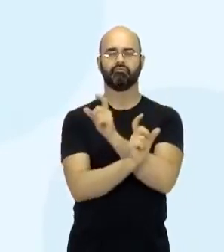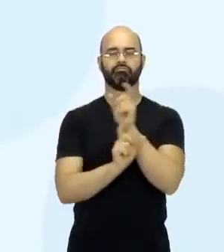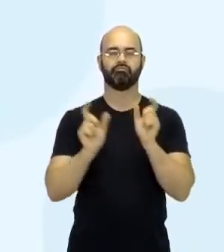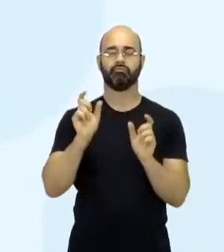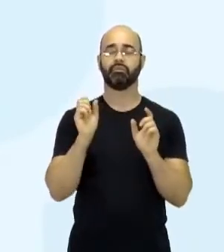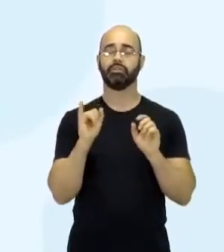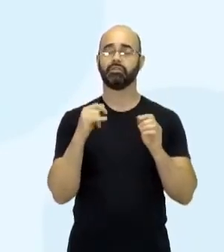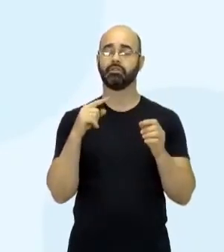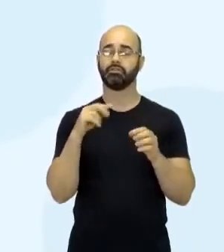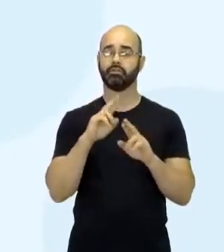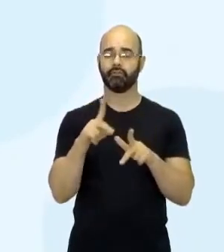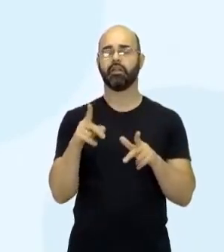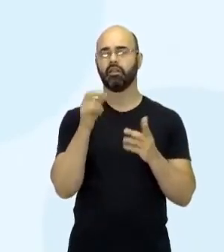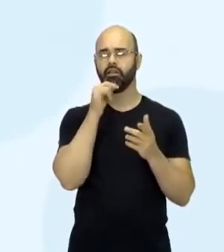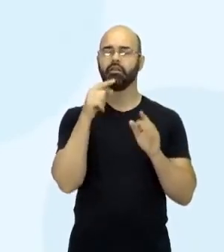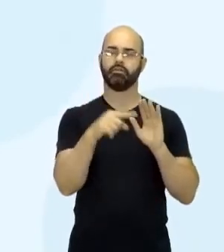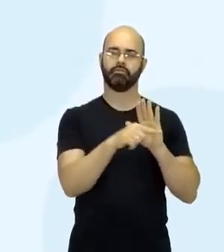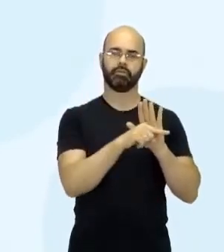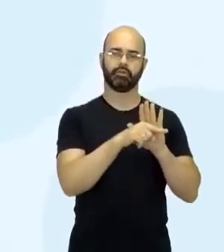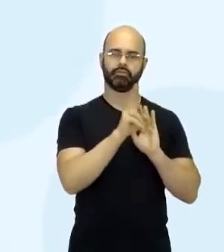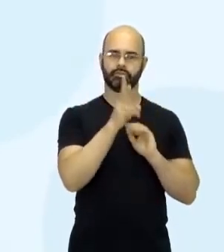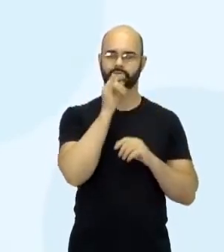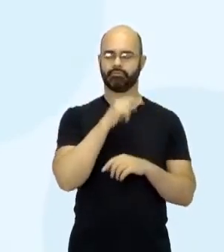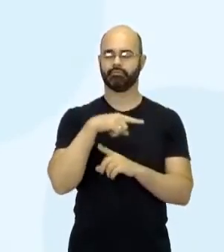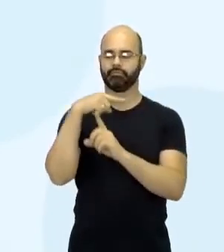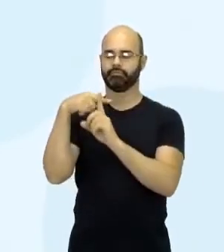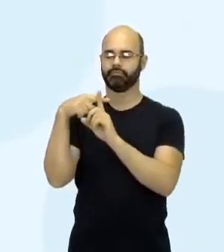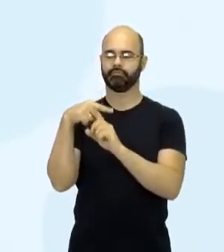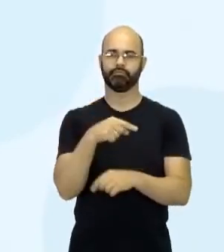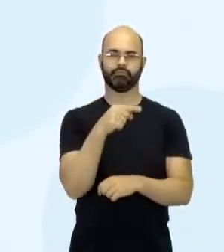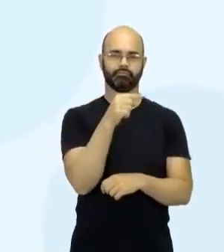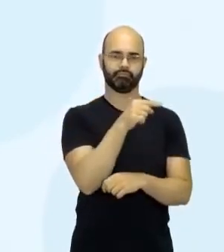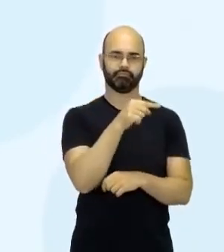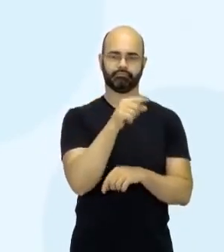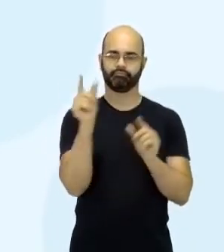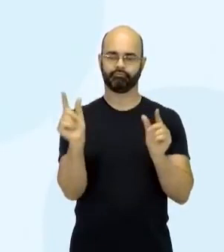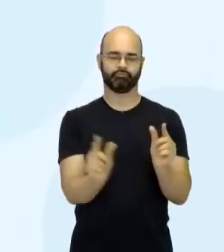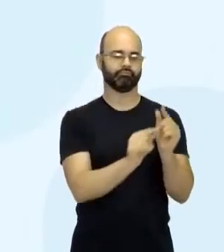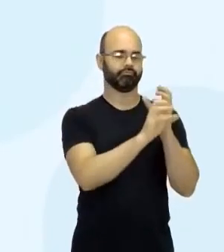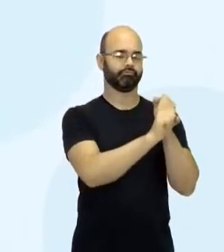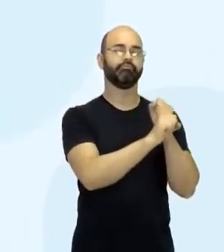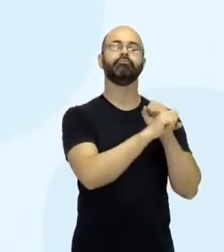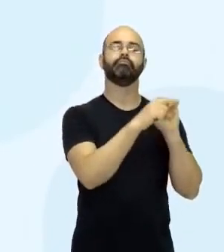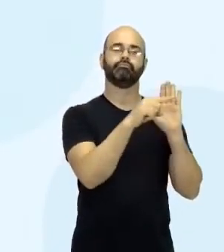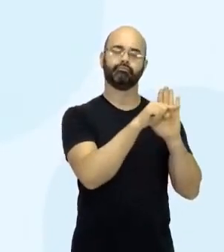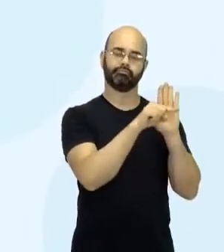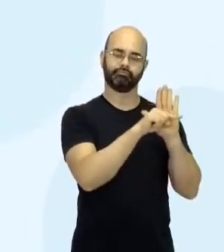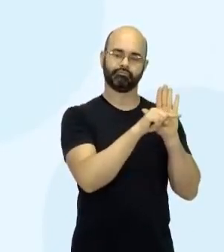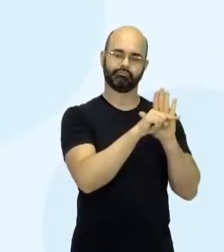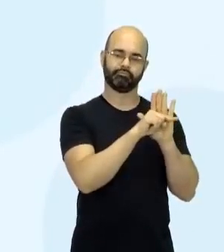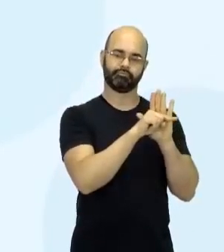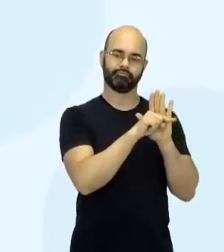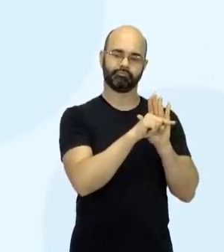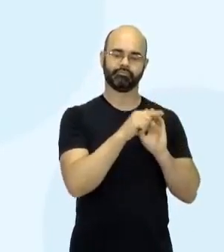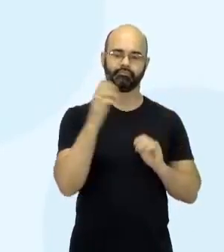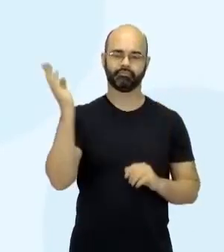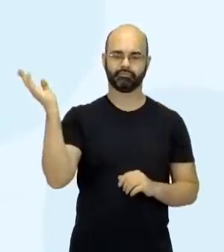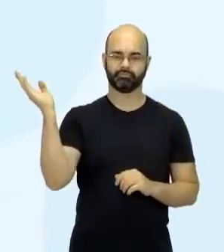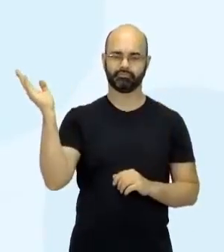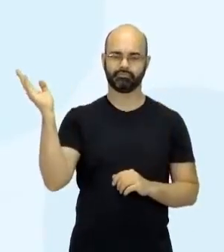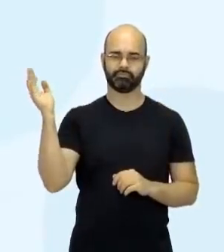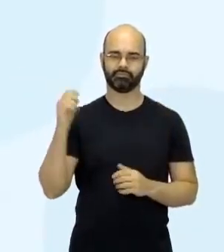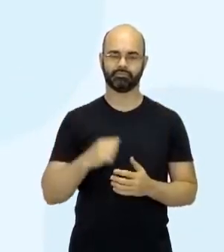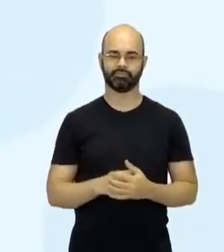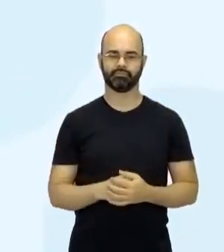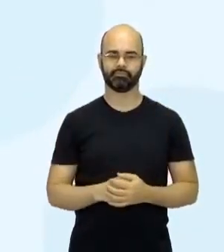Então, positivo e negativo, ó, são dois sinais diferentes. Resulta aqui, ó, um